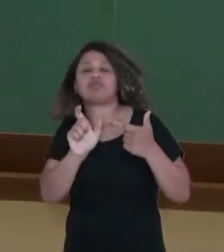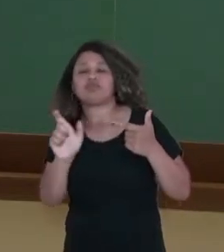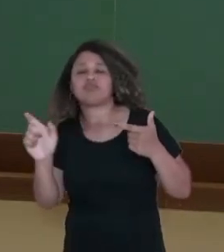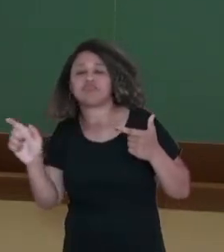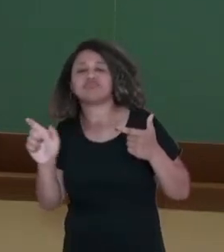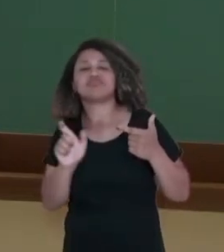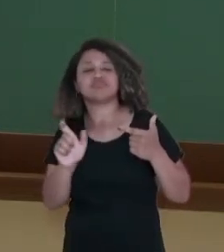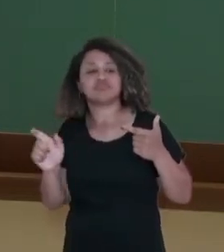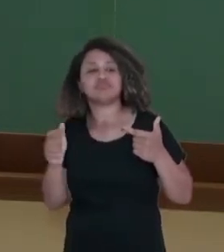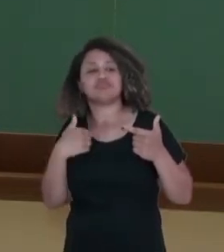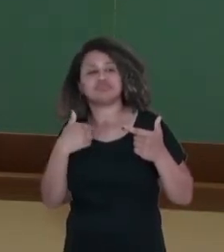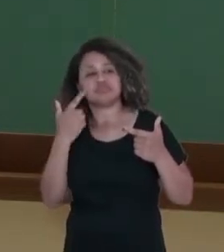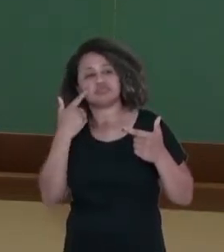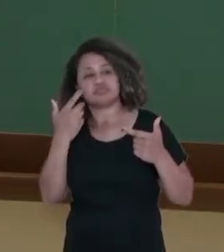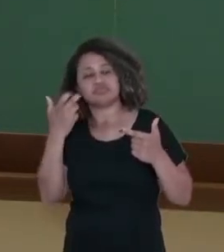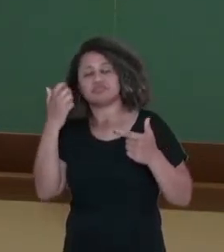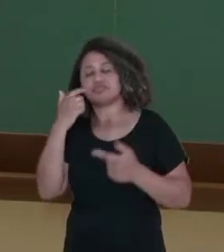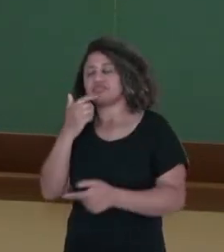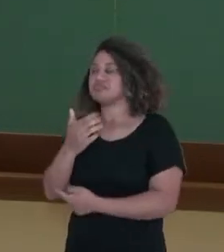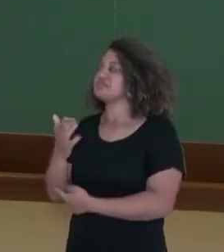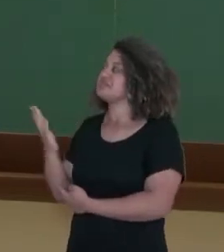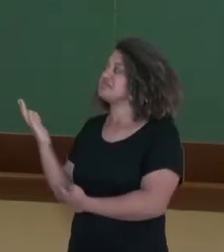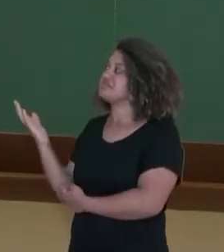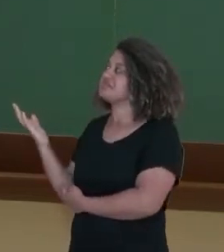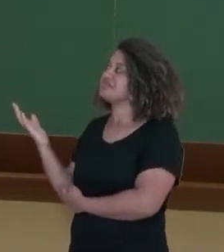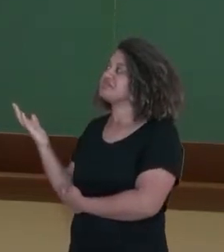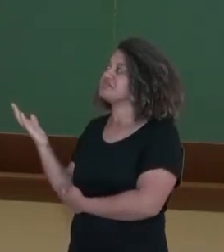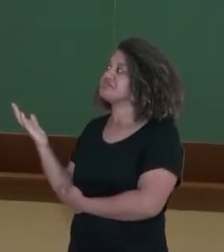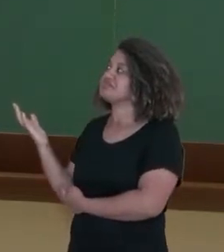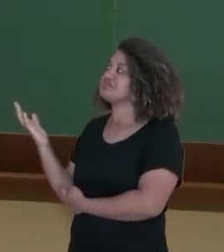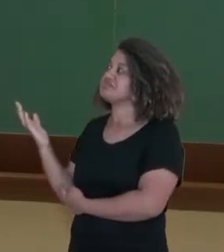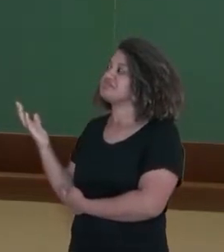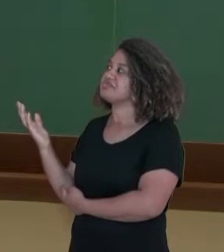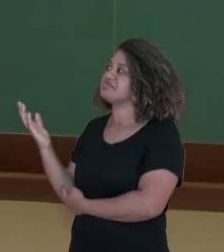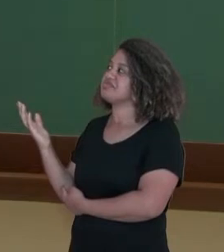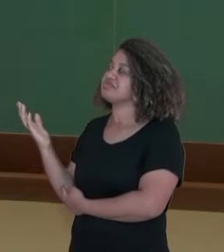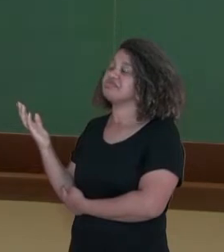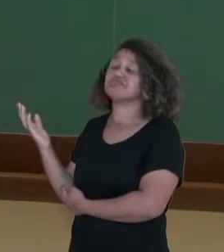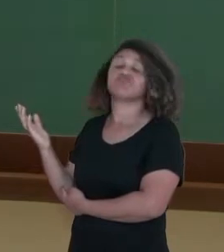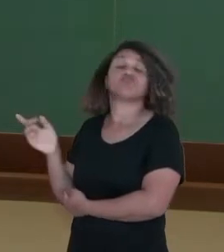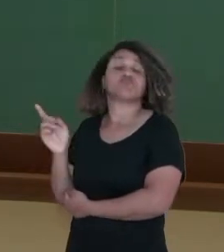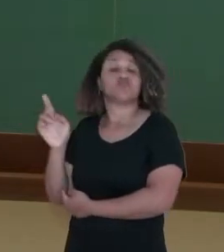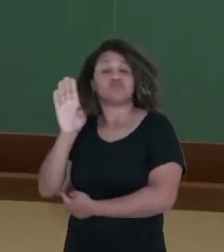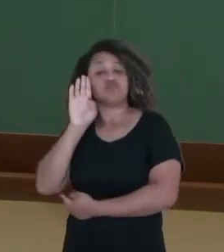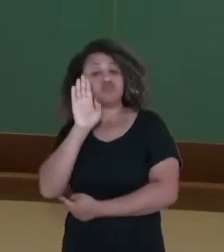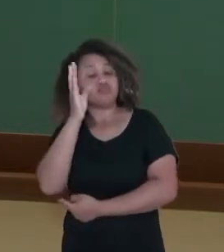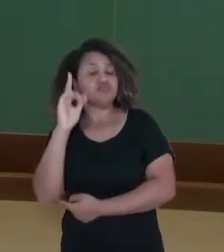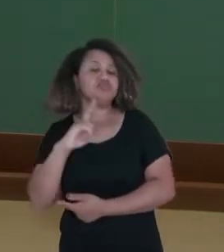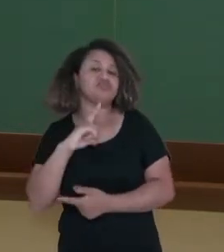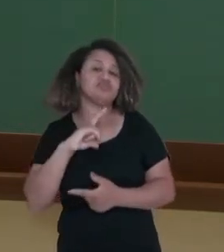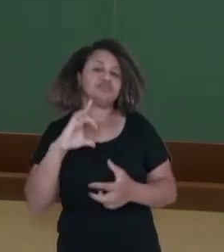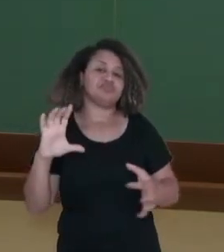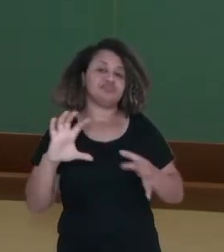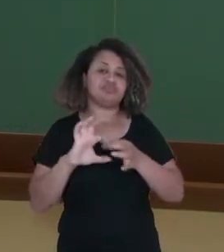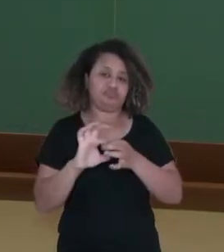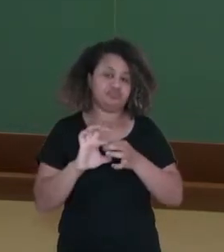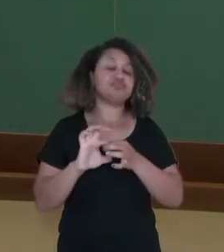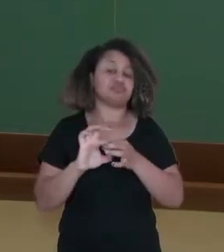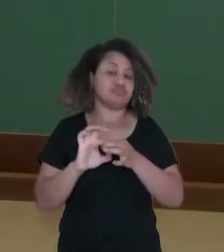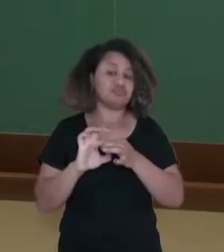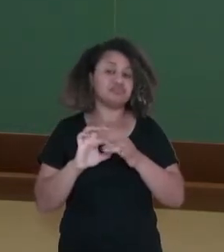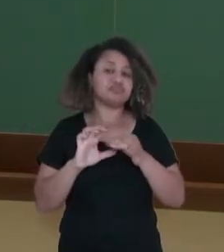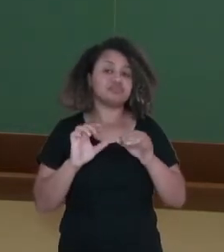entretanto, mas, porém, não obstante, todavia, são as principais conjunções coordenativas